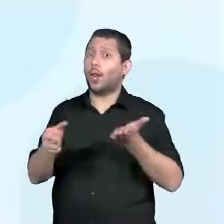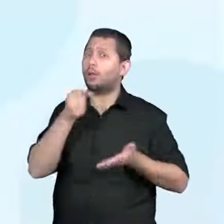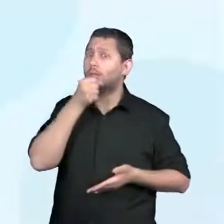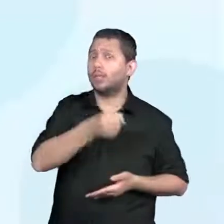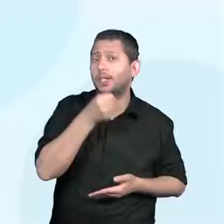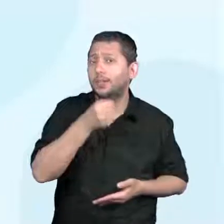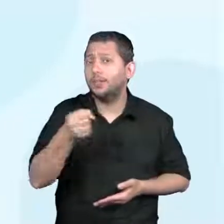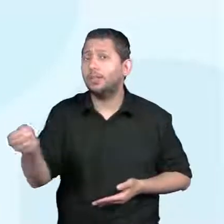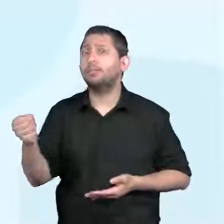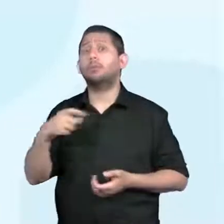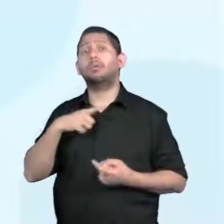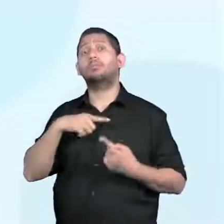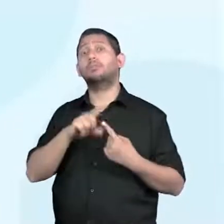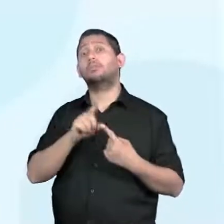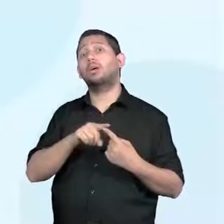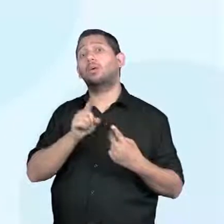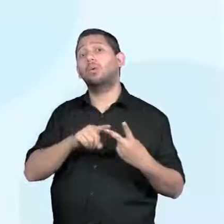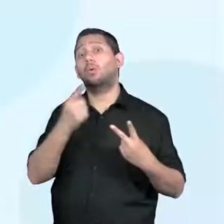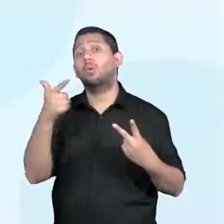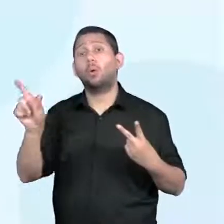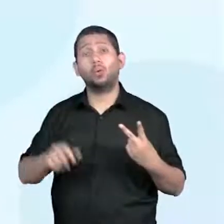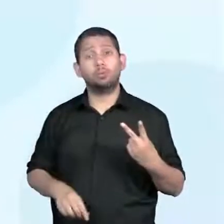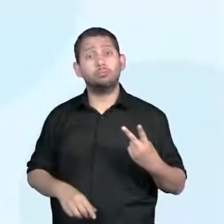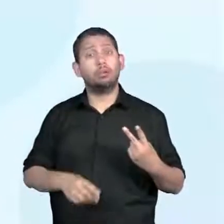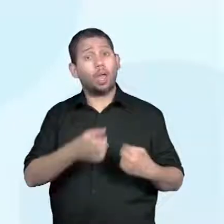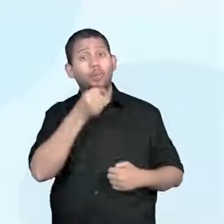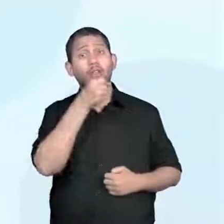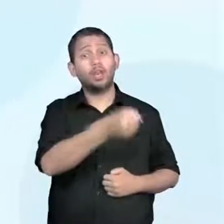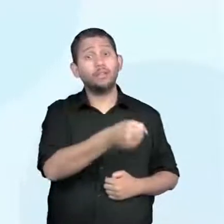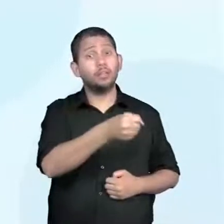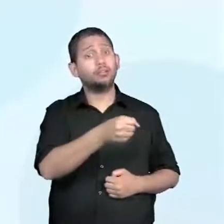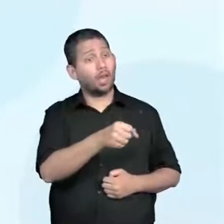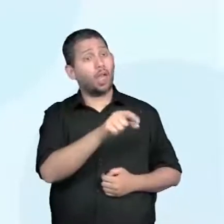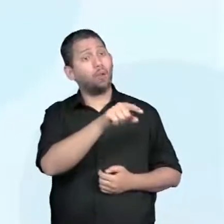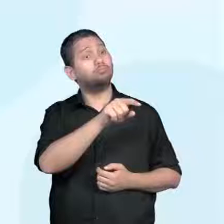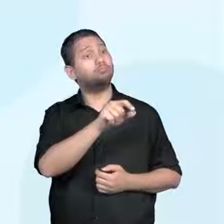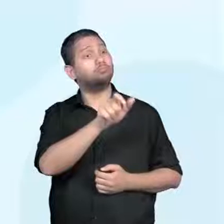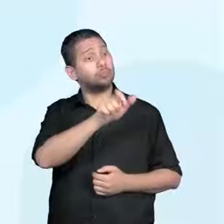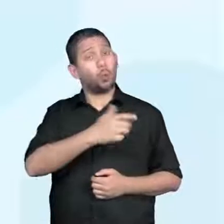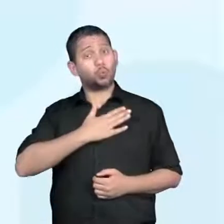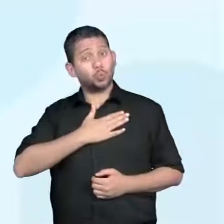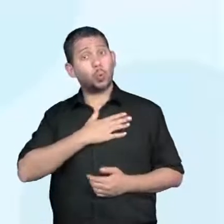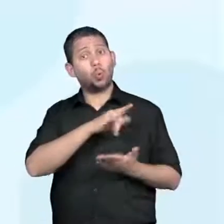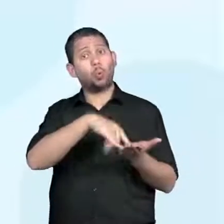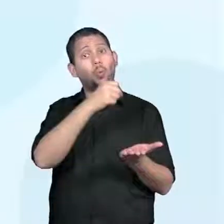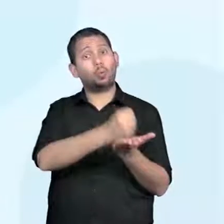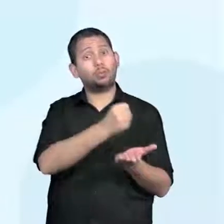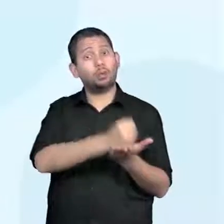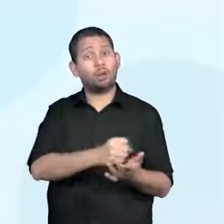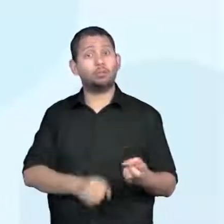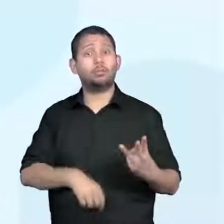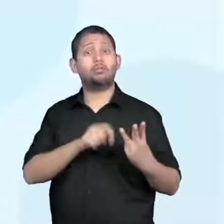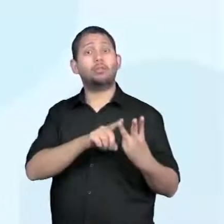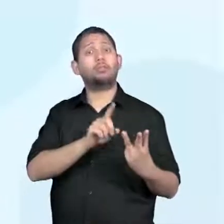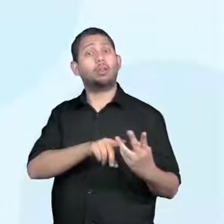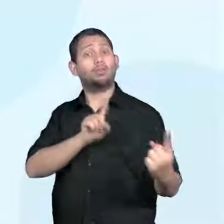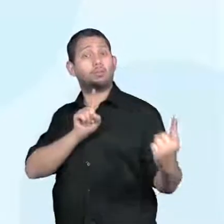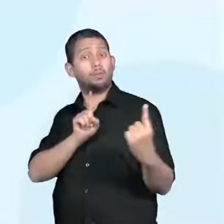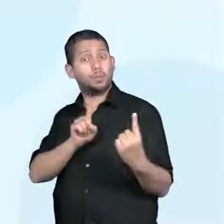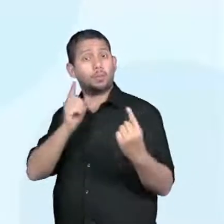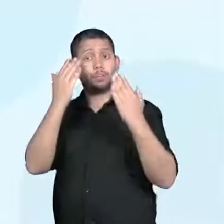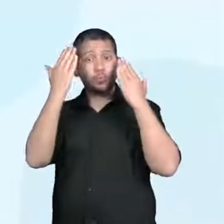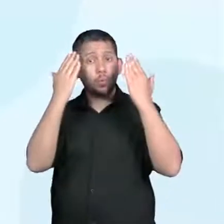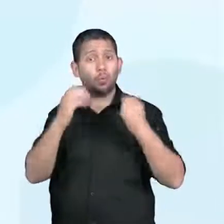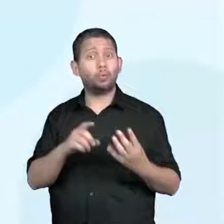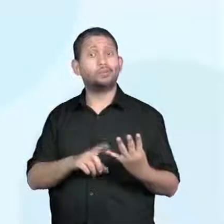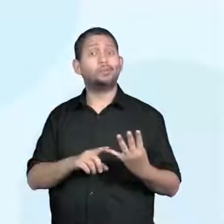tipos de entrevista, tais como a de emprego, a psicológica, a social. Os participantes da entrevista